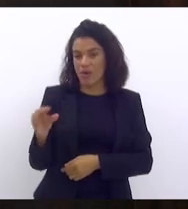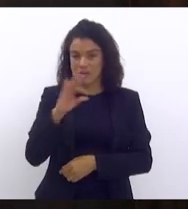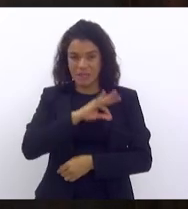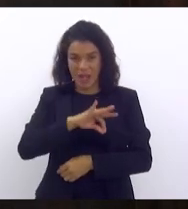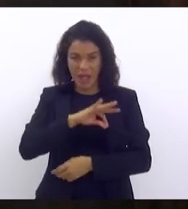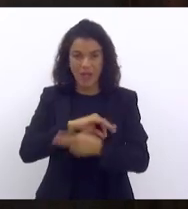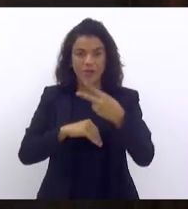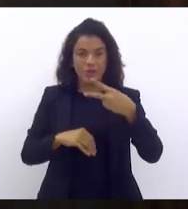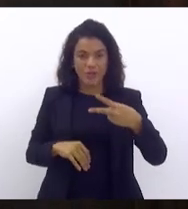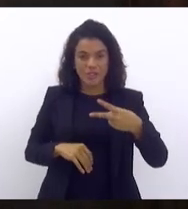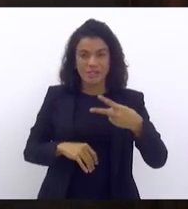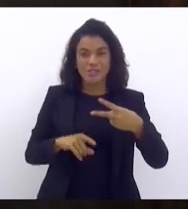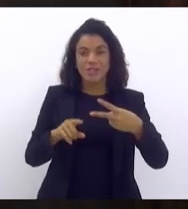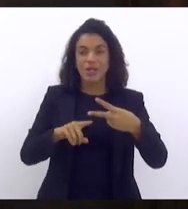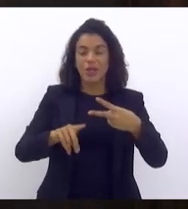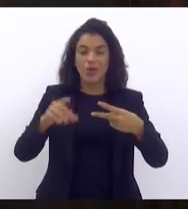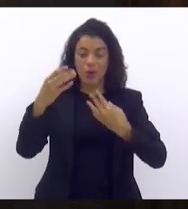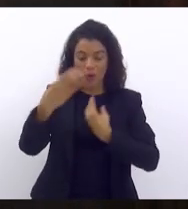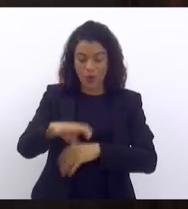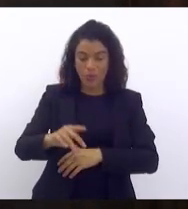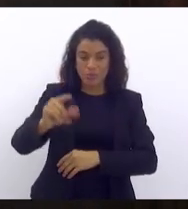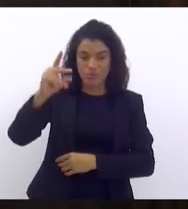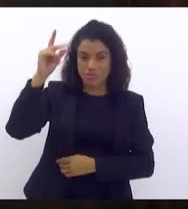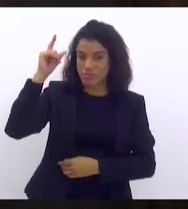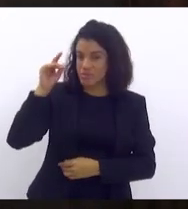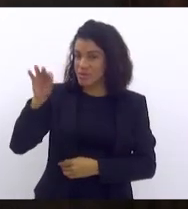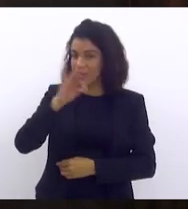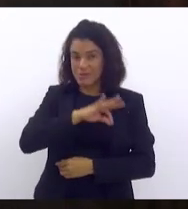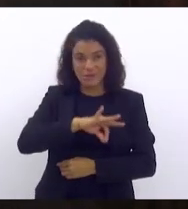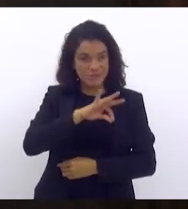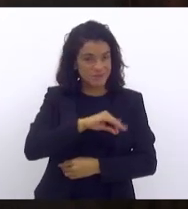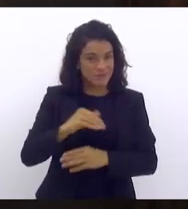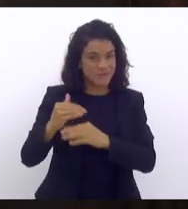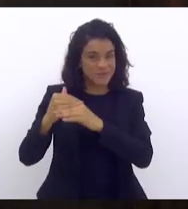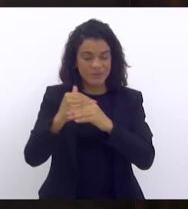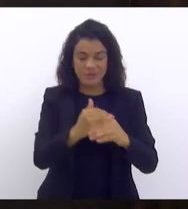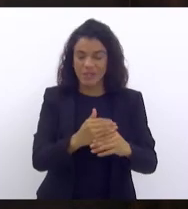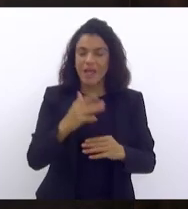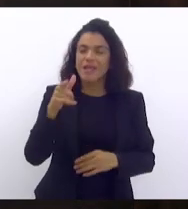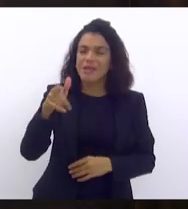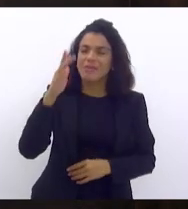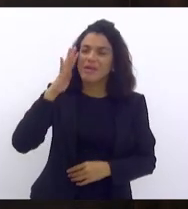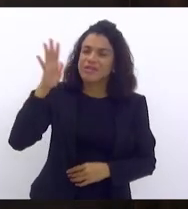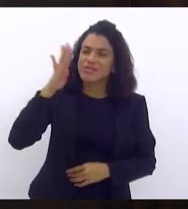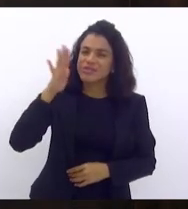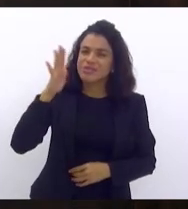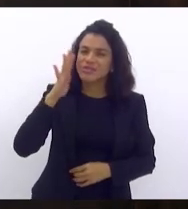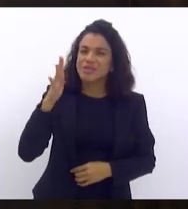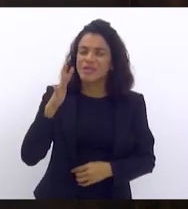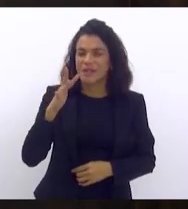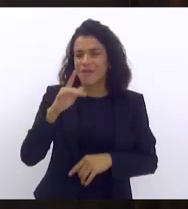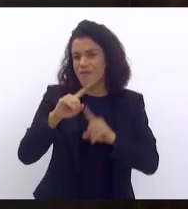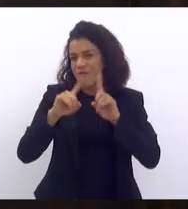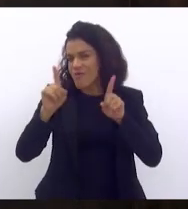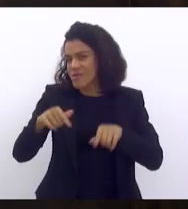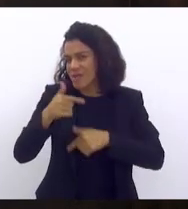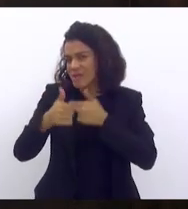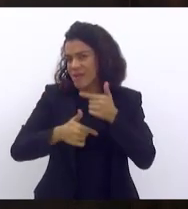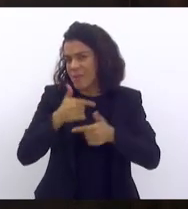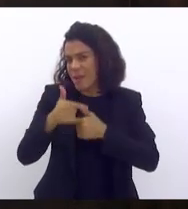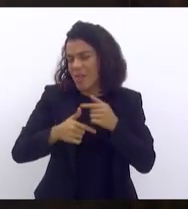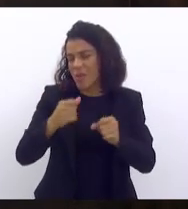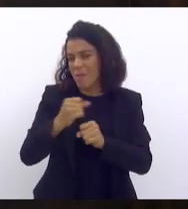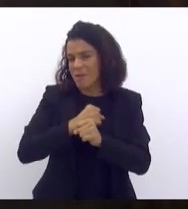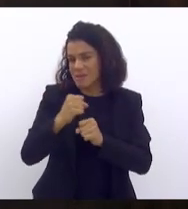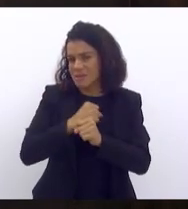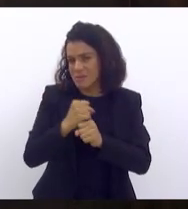2 salários mínimos e o de concurso mais antigos não recebe o piso. Aí você imagina Né? Os trabalhadores estão há mais tempo, né? São,